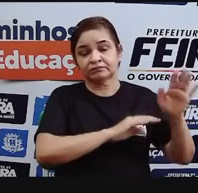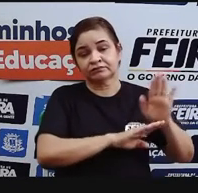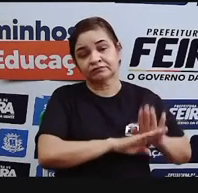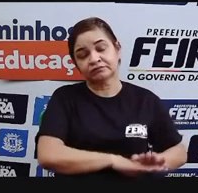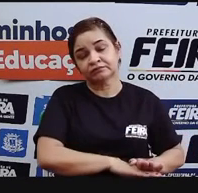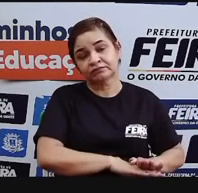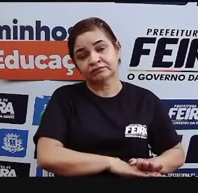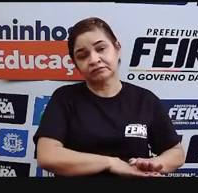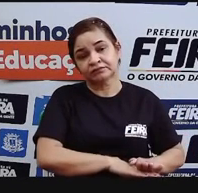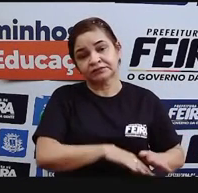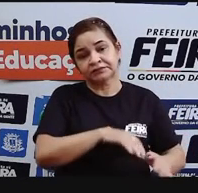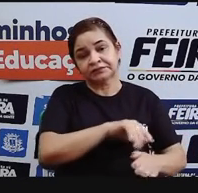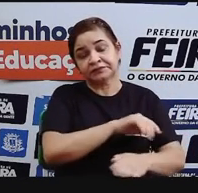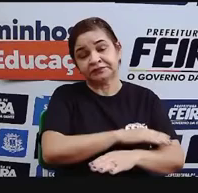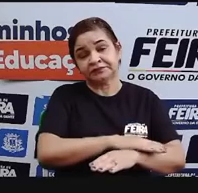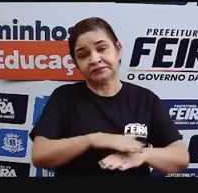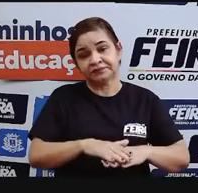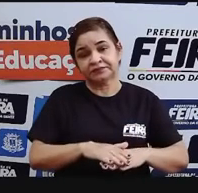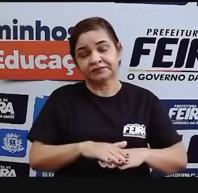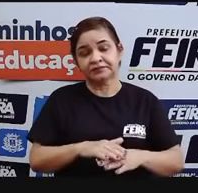formas de preconceito.